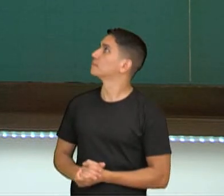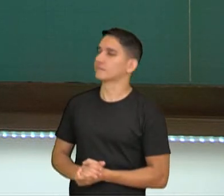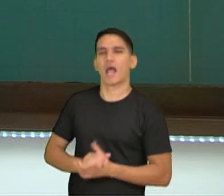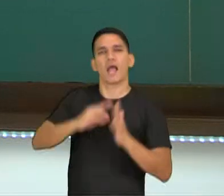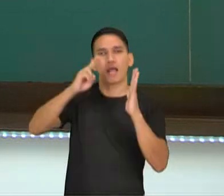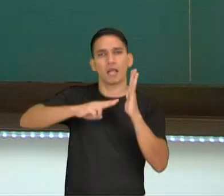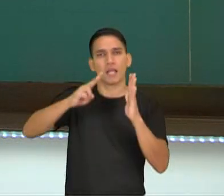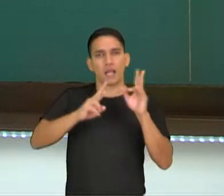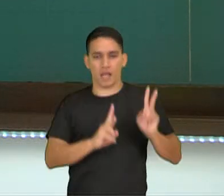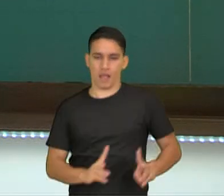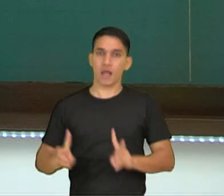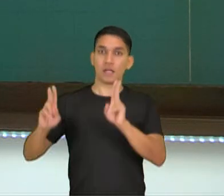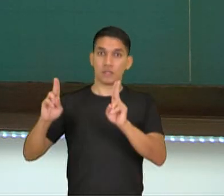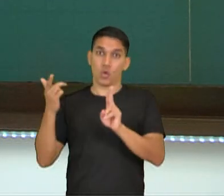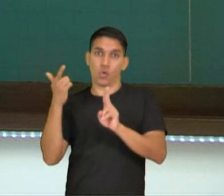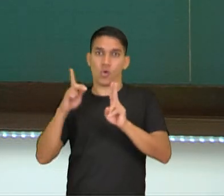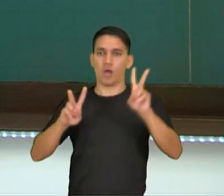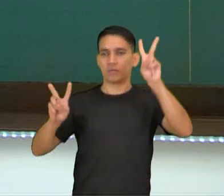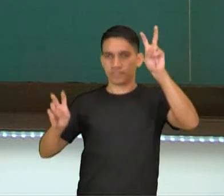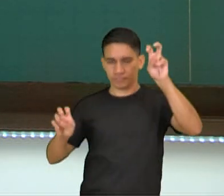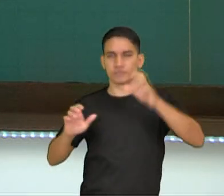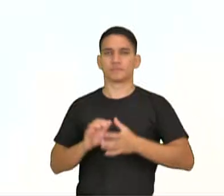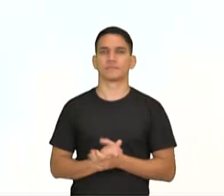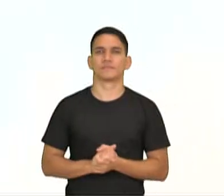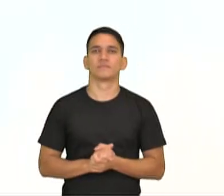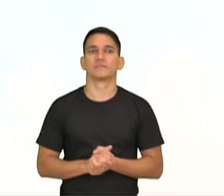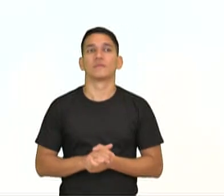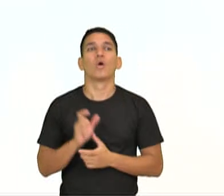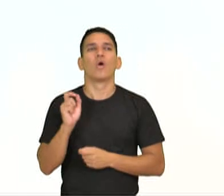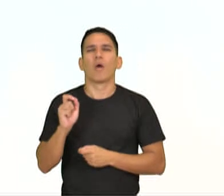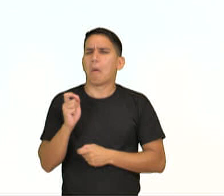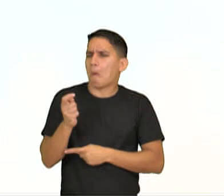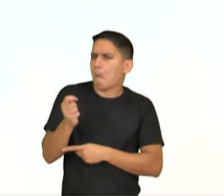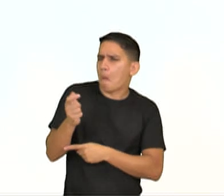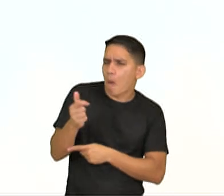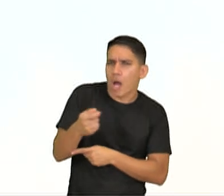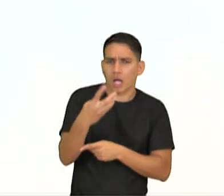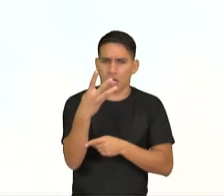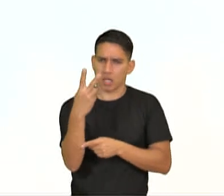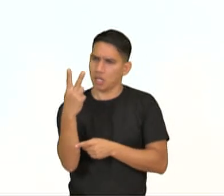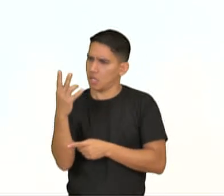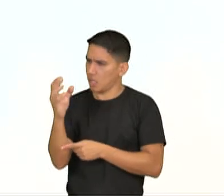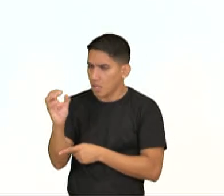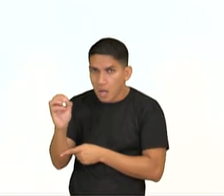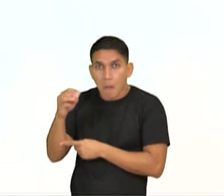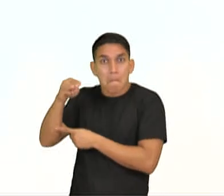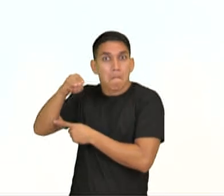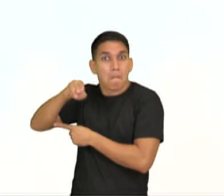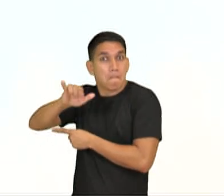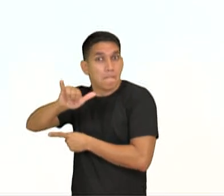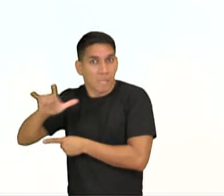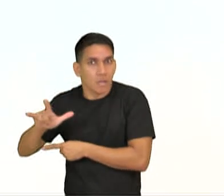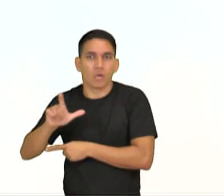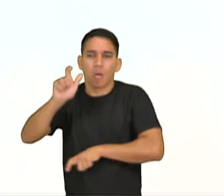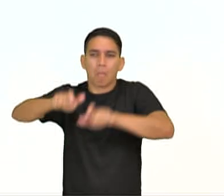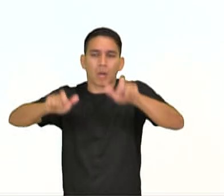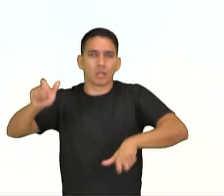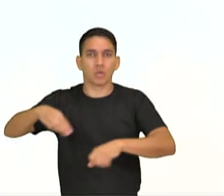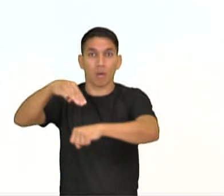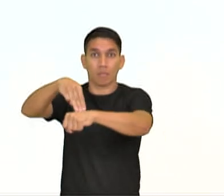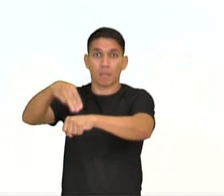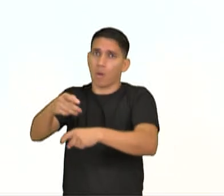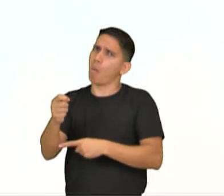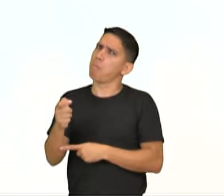ler mais um fragmento do texto. Com praticamente 420 mil habitantes, Maringá é uma das poucas cidades